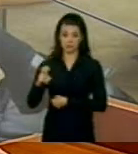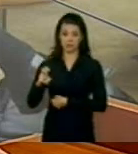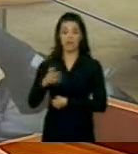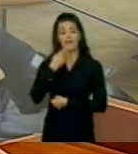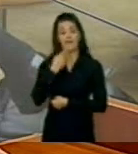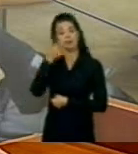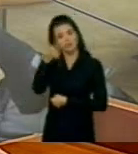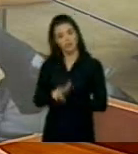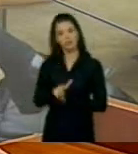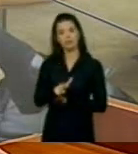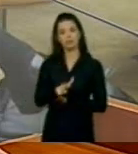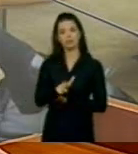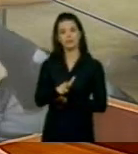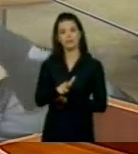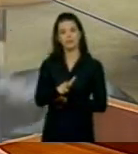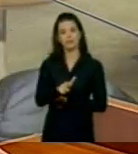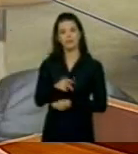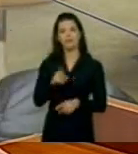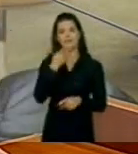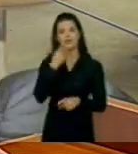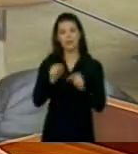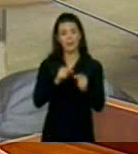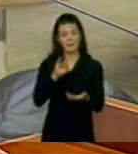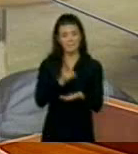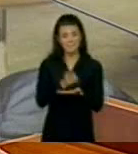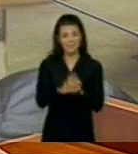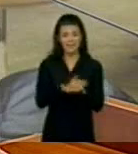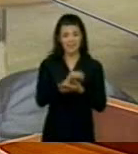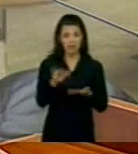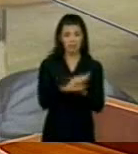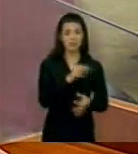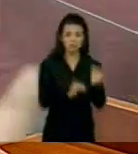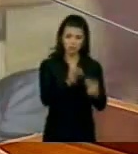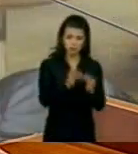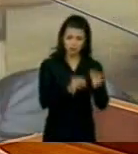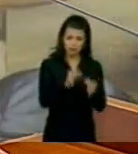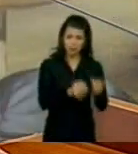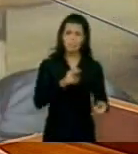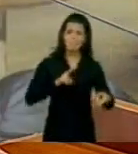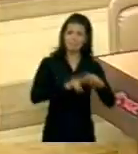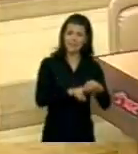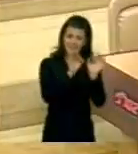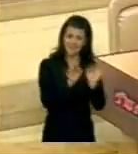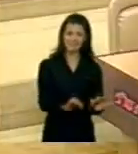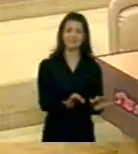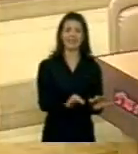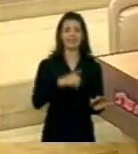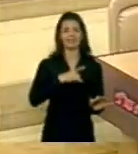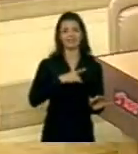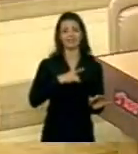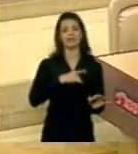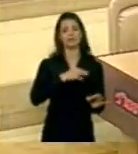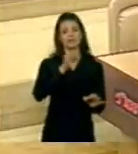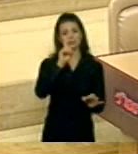reforço ao dizer que nem mesmo a decisão penal transitada em julgado tem a força